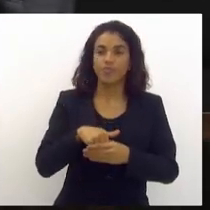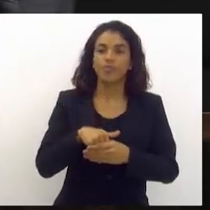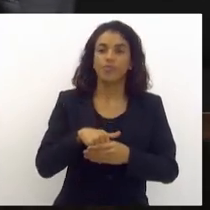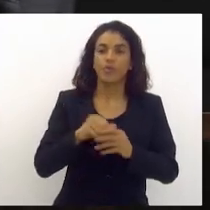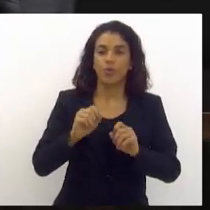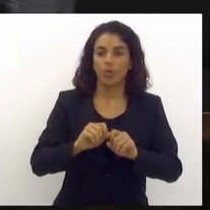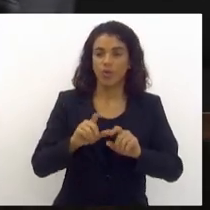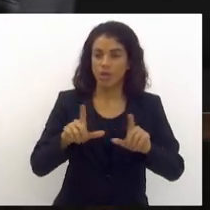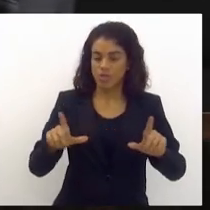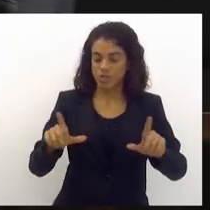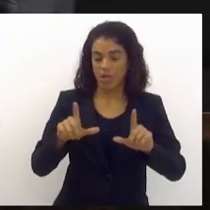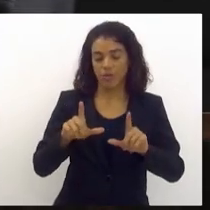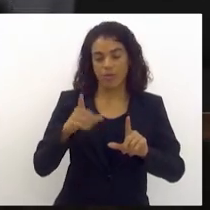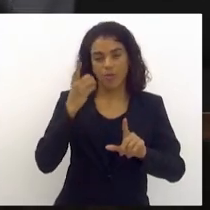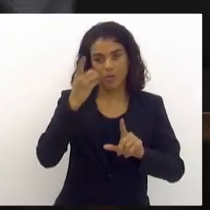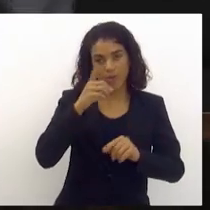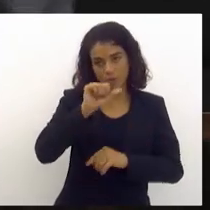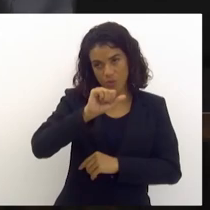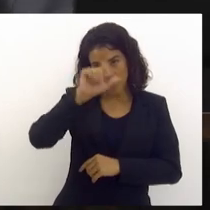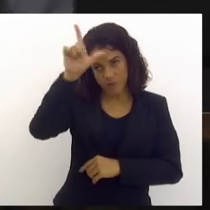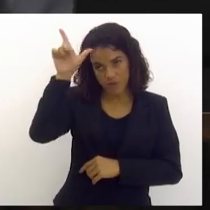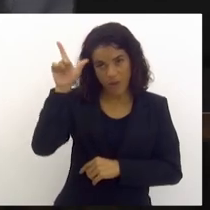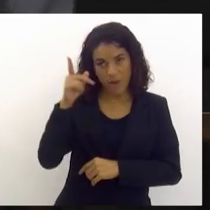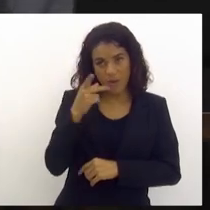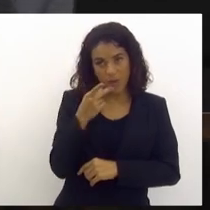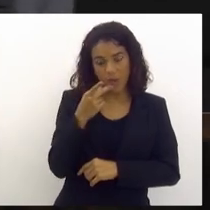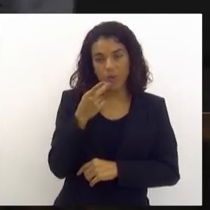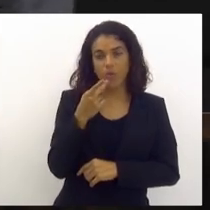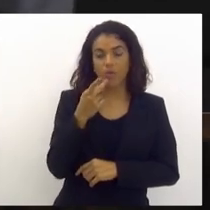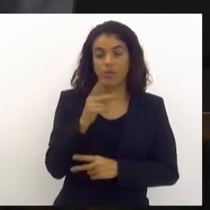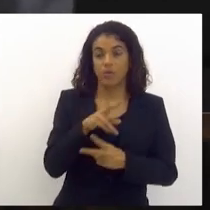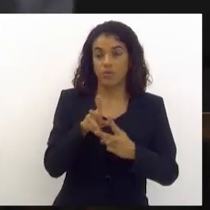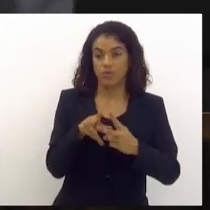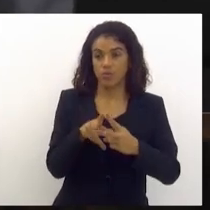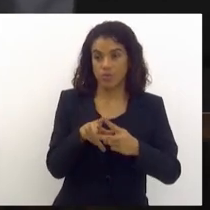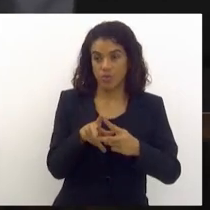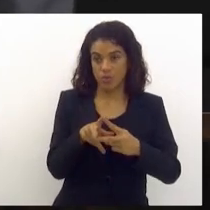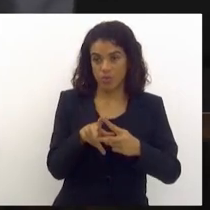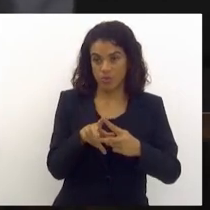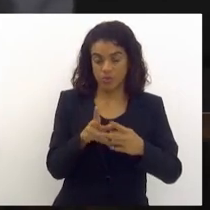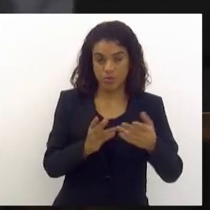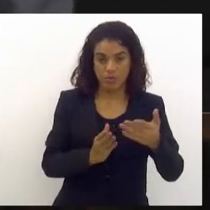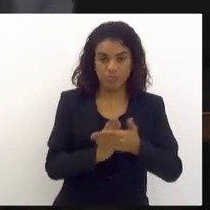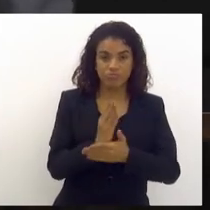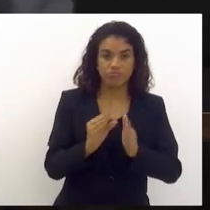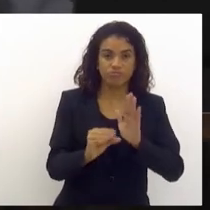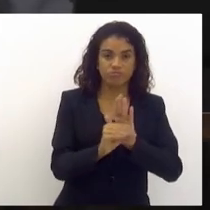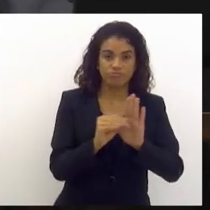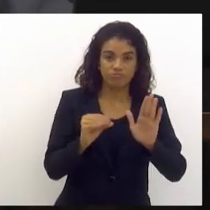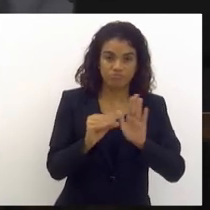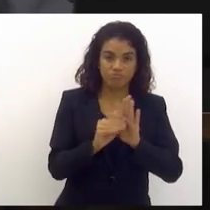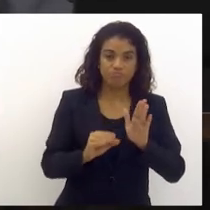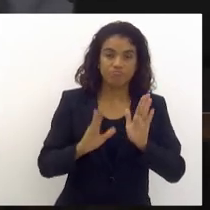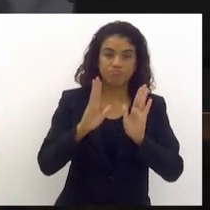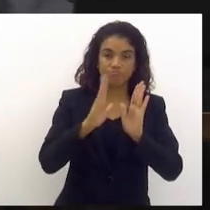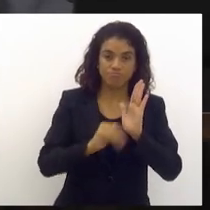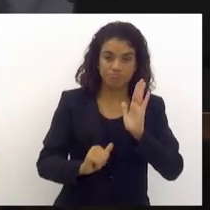destaque do deputado Luiz Paulo. Dois destaques pela aprovação da emenda supressiva.